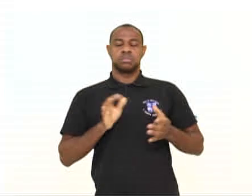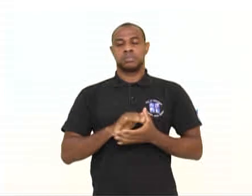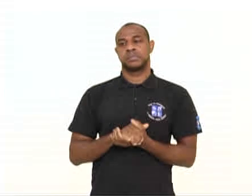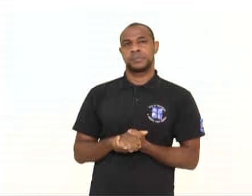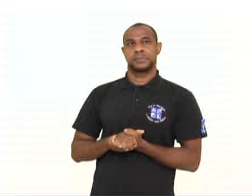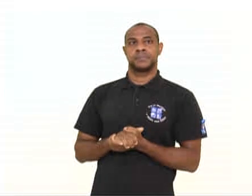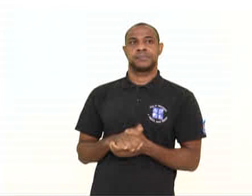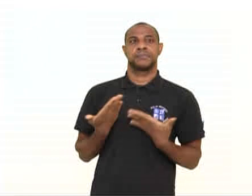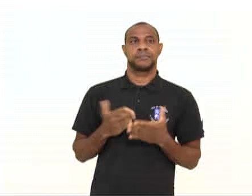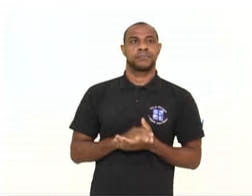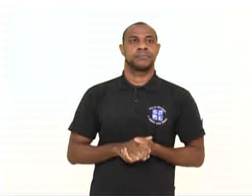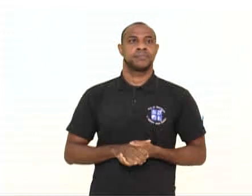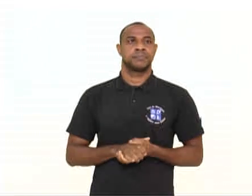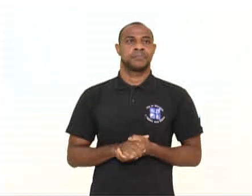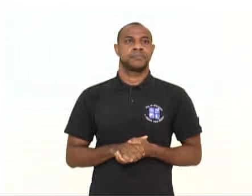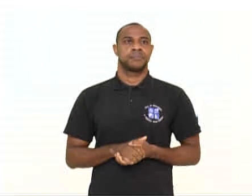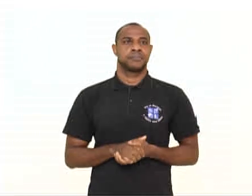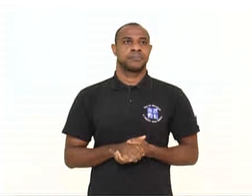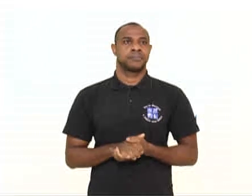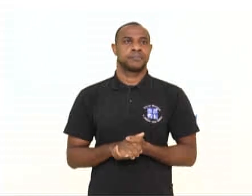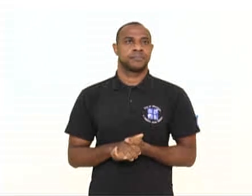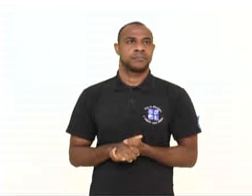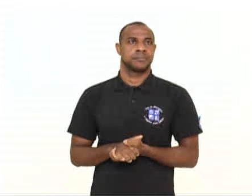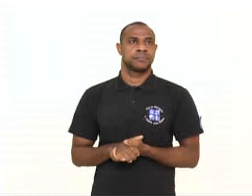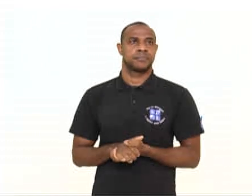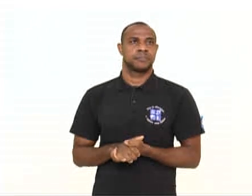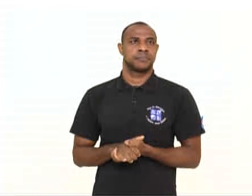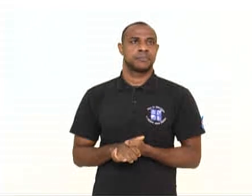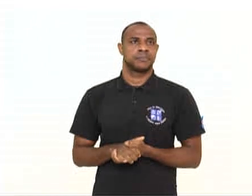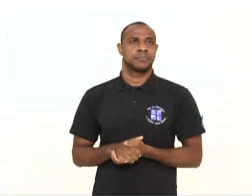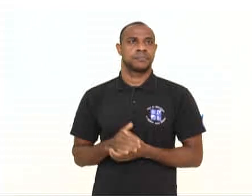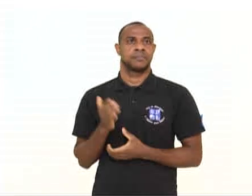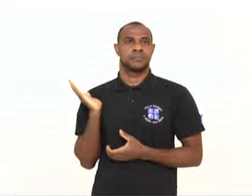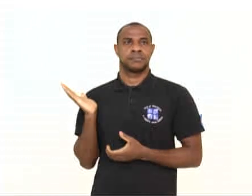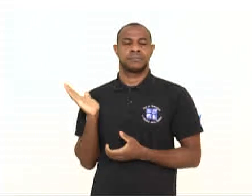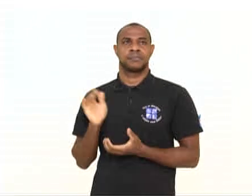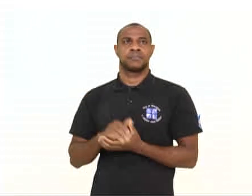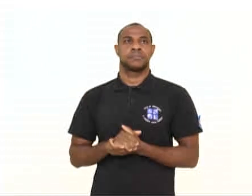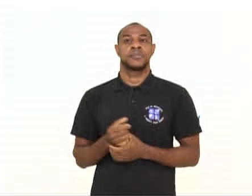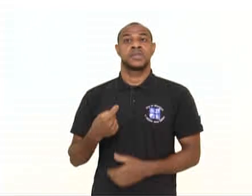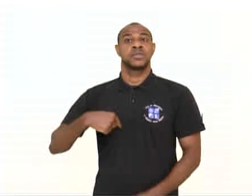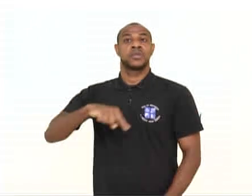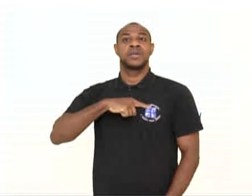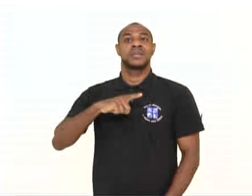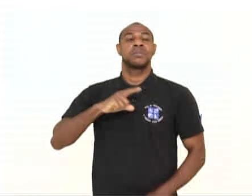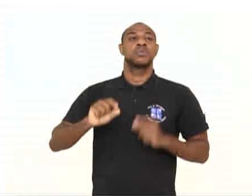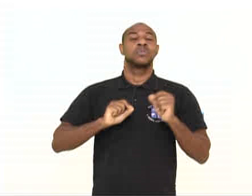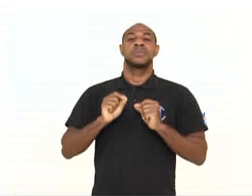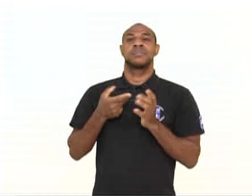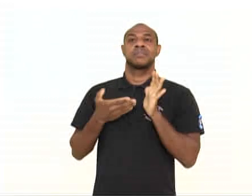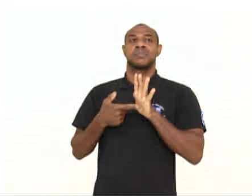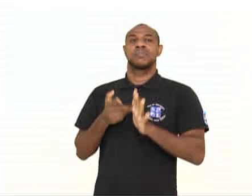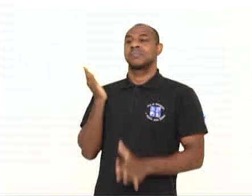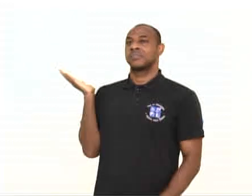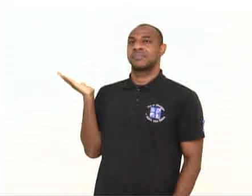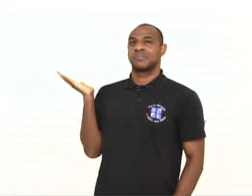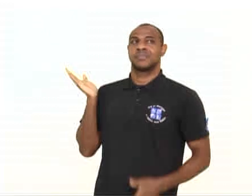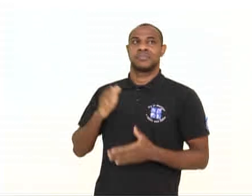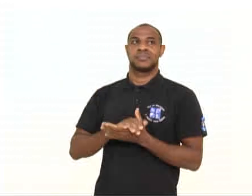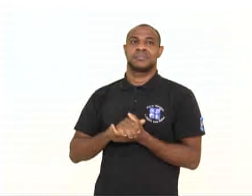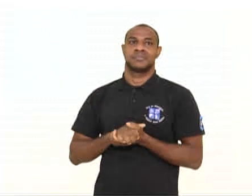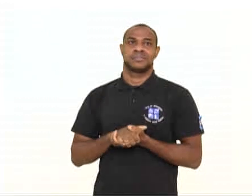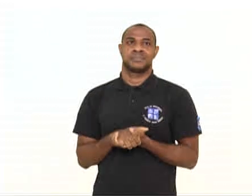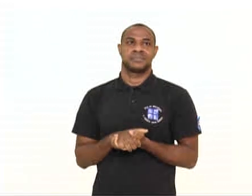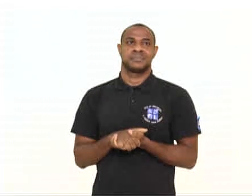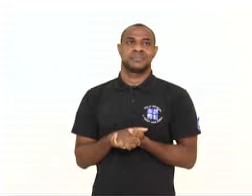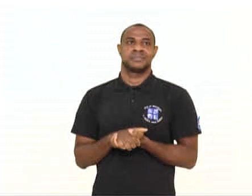E flying kites help people to be happy. It's true. Quando nós temos aqui, it puts a smile on